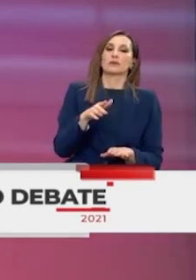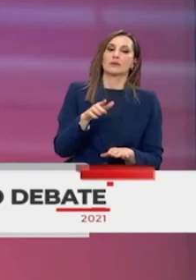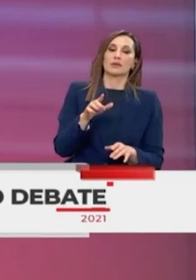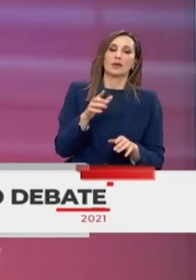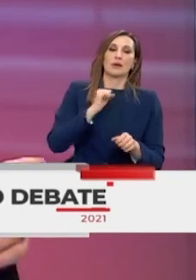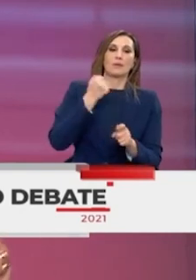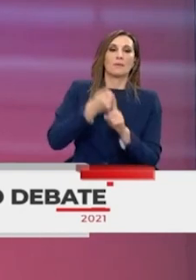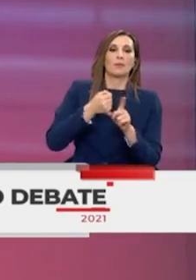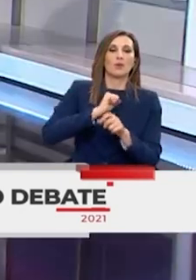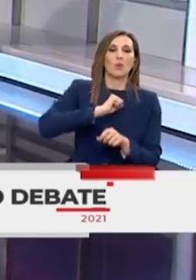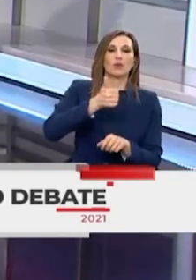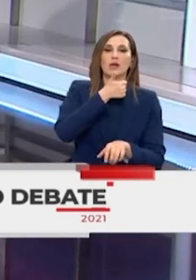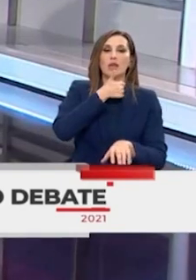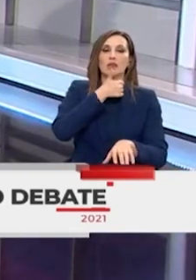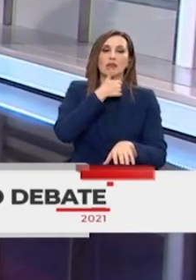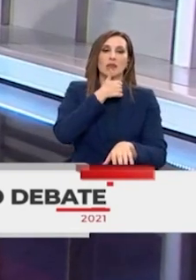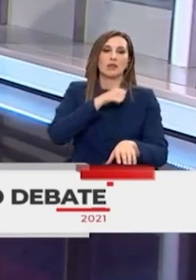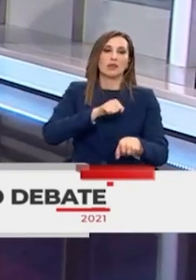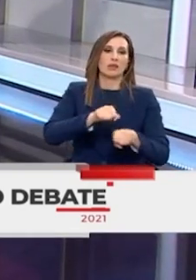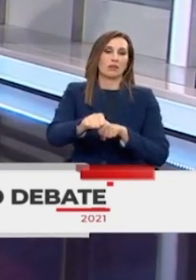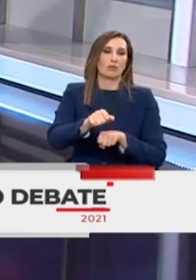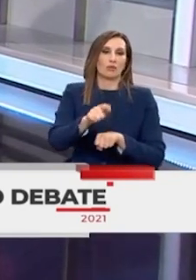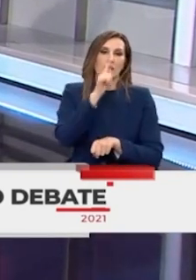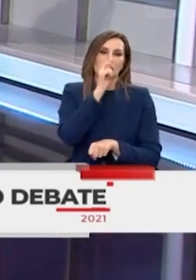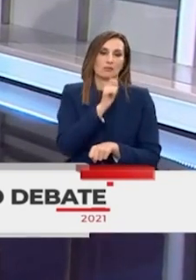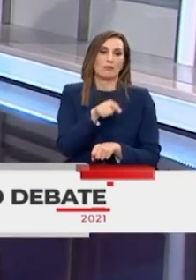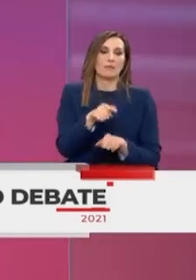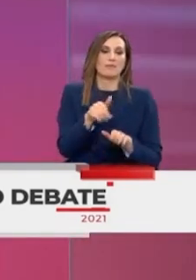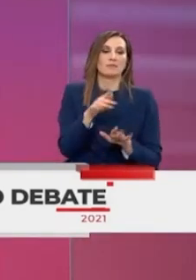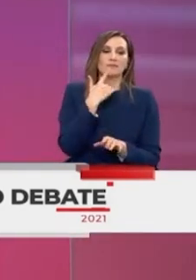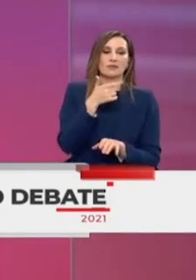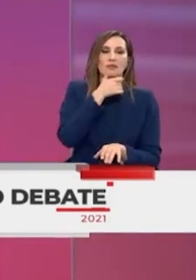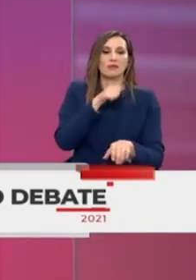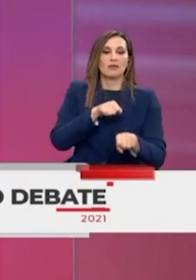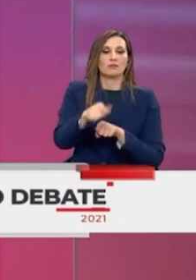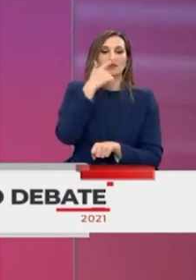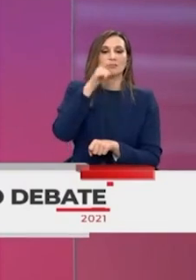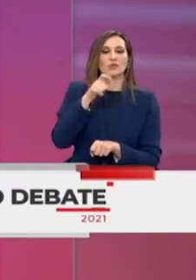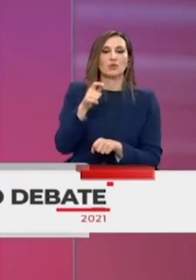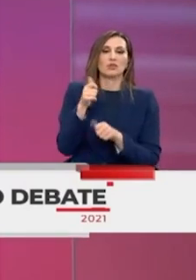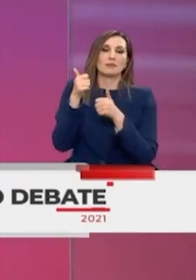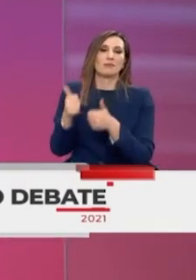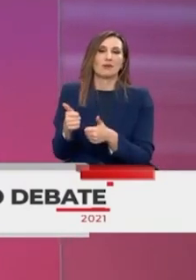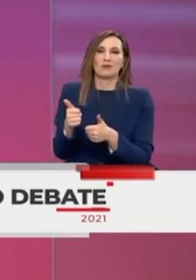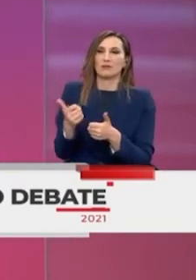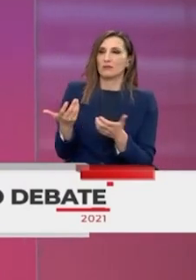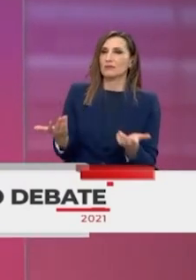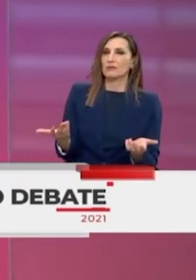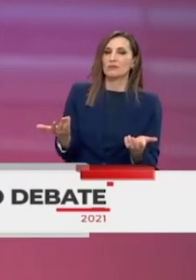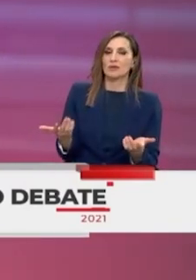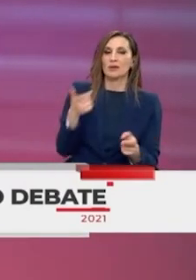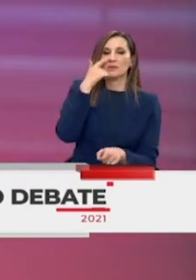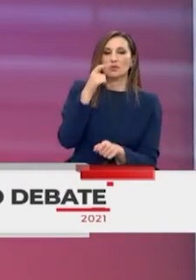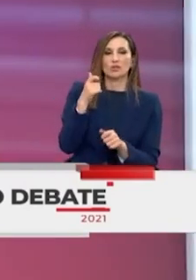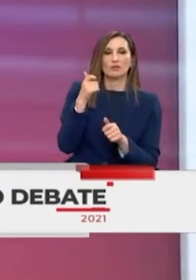do MRPP. Este senhor recentemente disse que era pela ditadura das pessoas de bem. É. Ora,